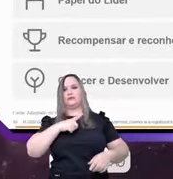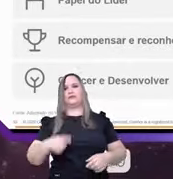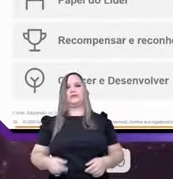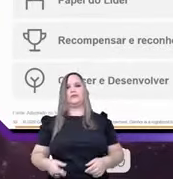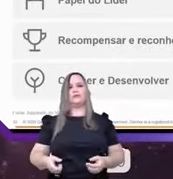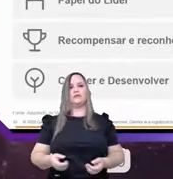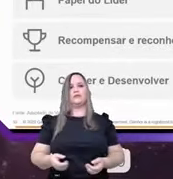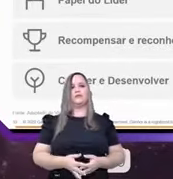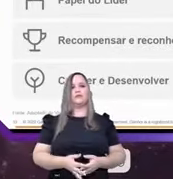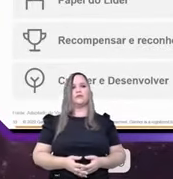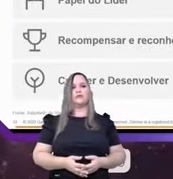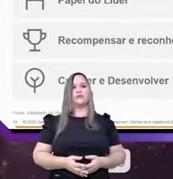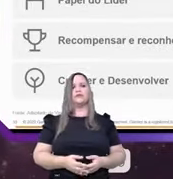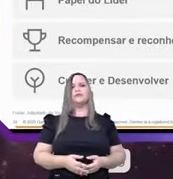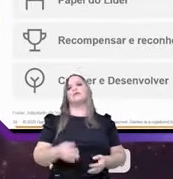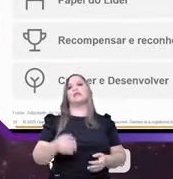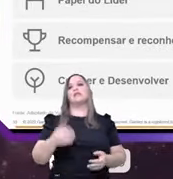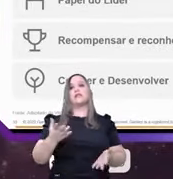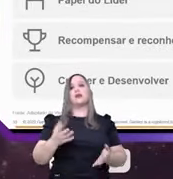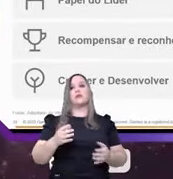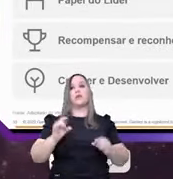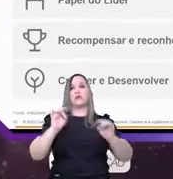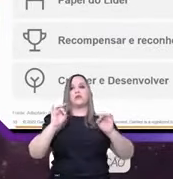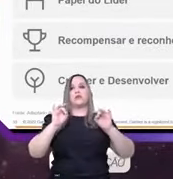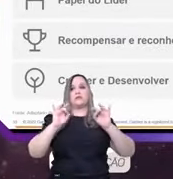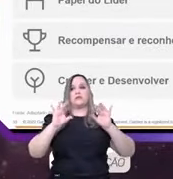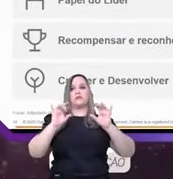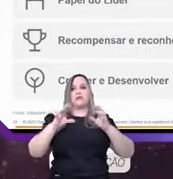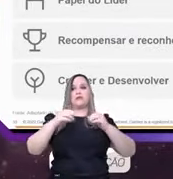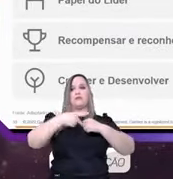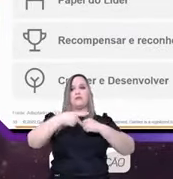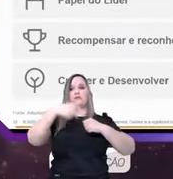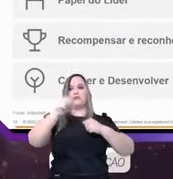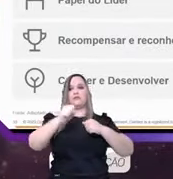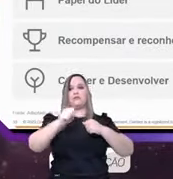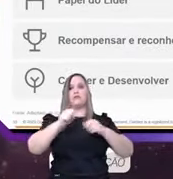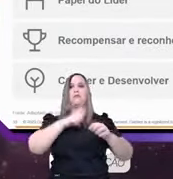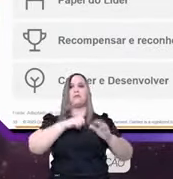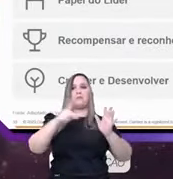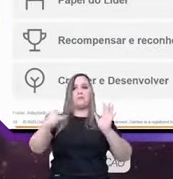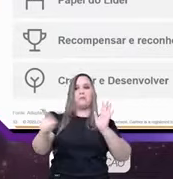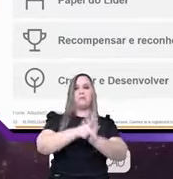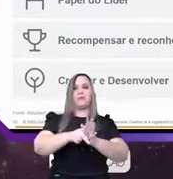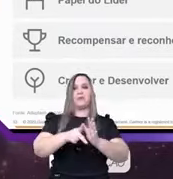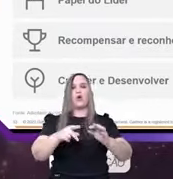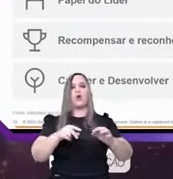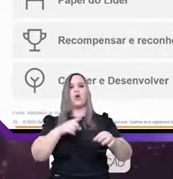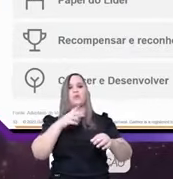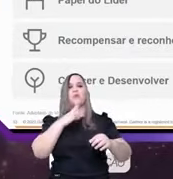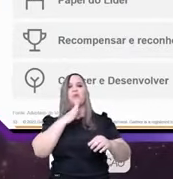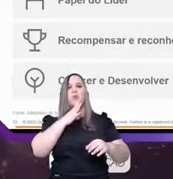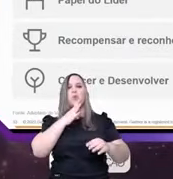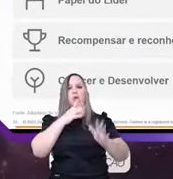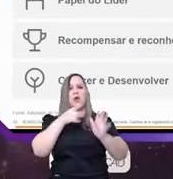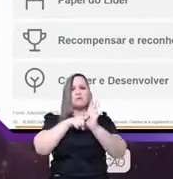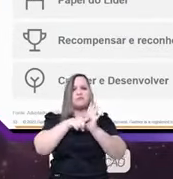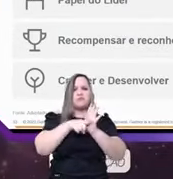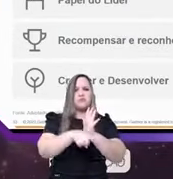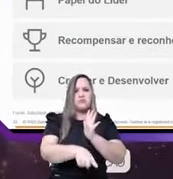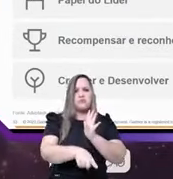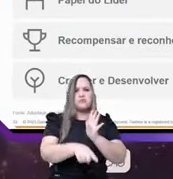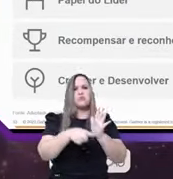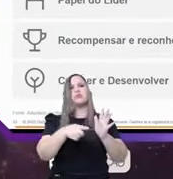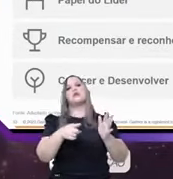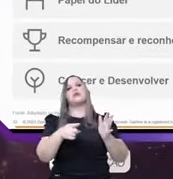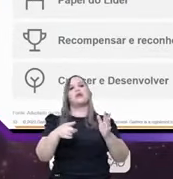pegar um especialista nisso, uma pessoa de desempenho, um treinador ágil, uma pessoa que trabalha, conhece ágil, uma pessoa que seja membro